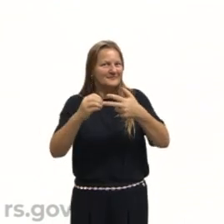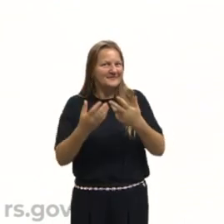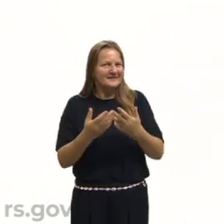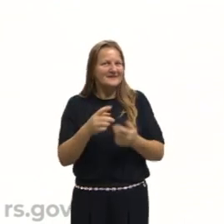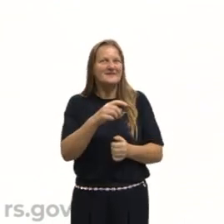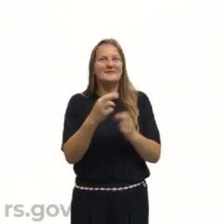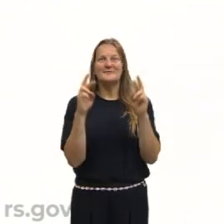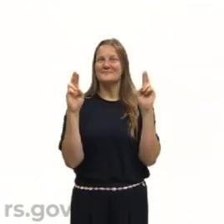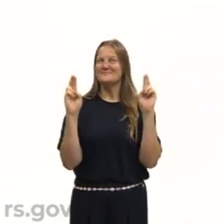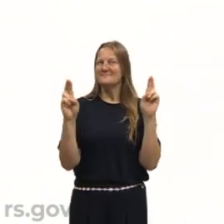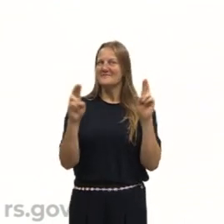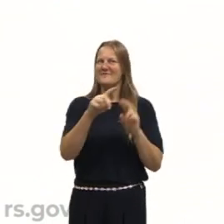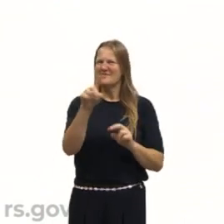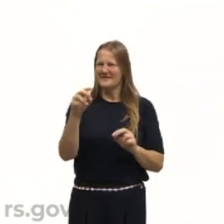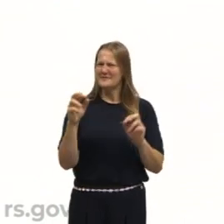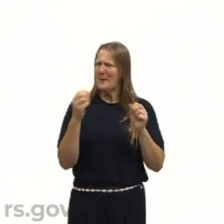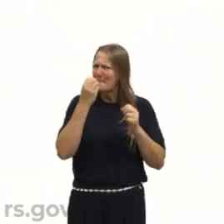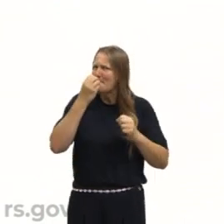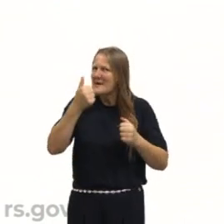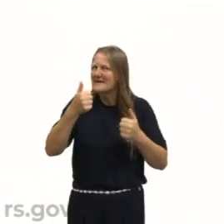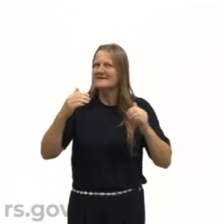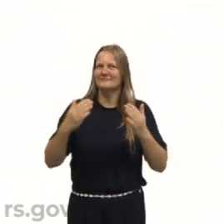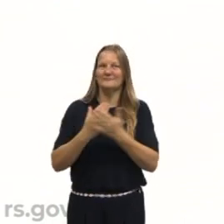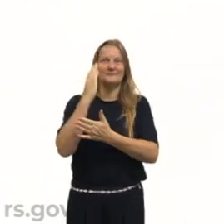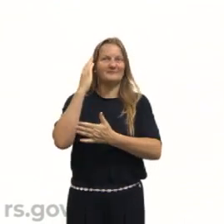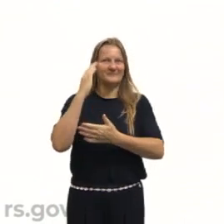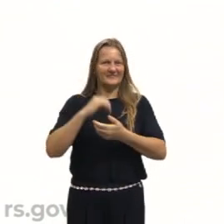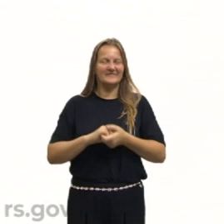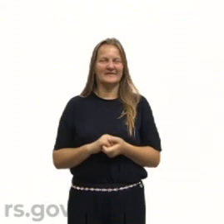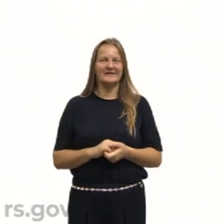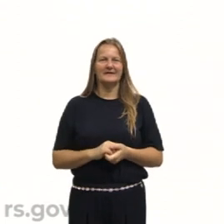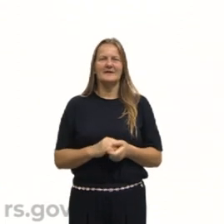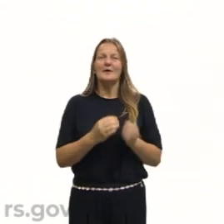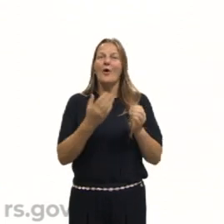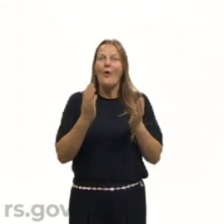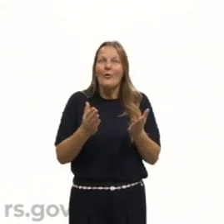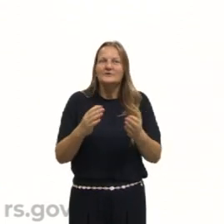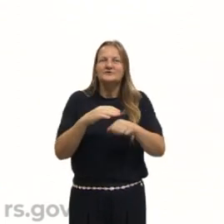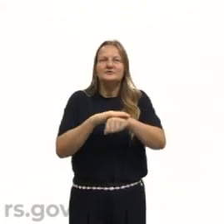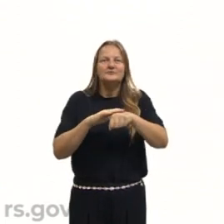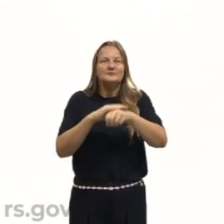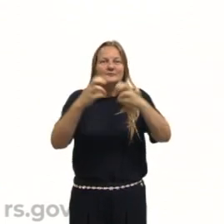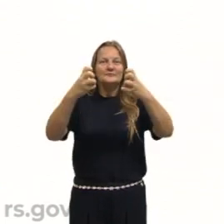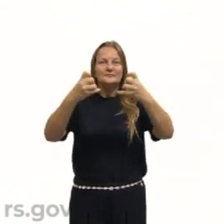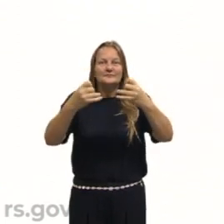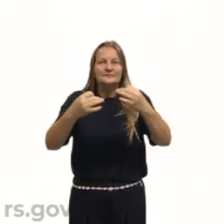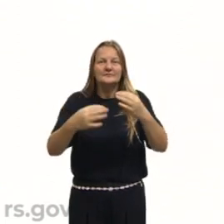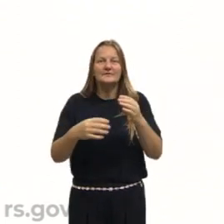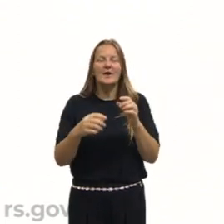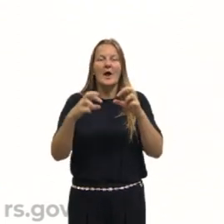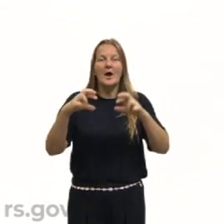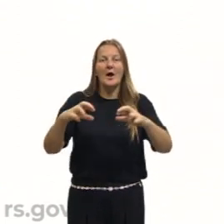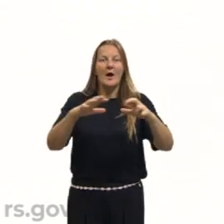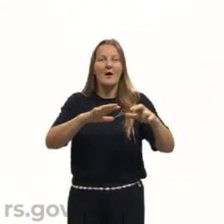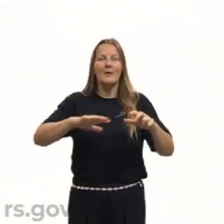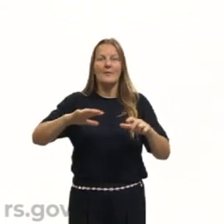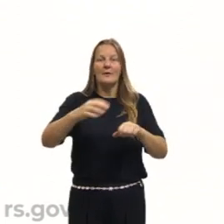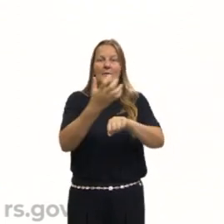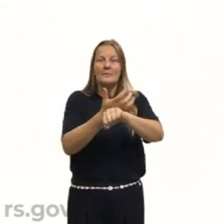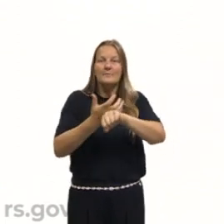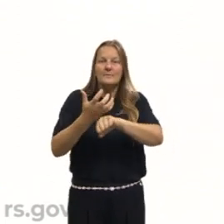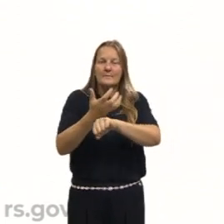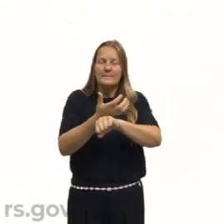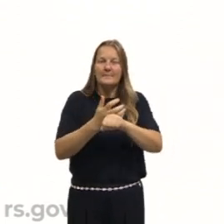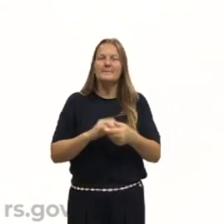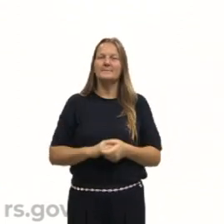que tenham ido bem né Nós vamos trazer um pouquinho de cada de cada área de cada componente curricular